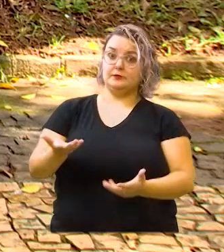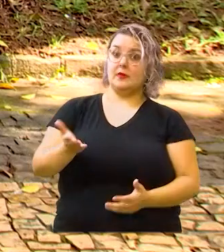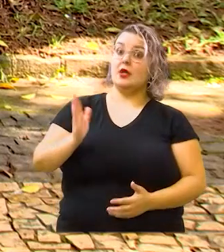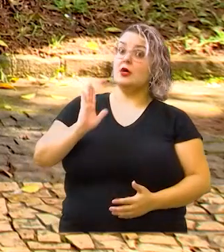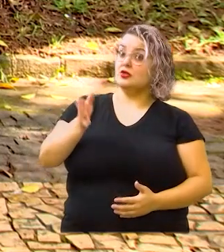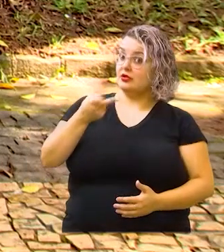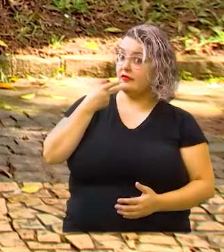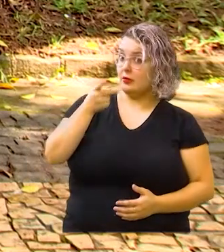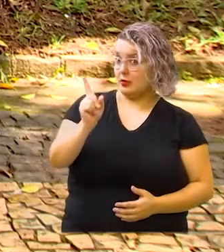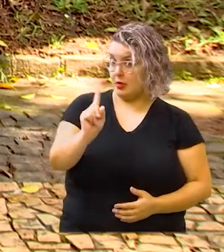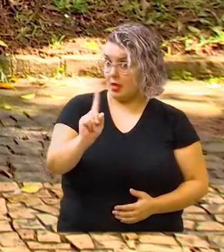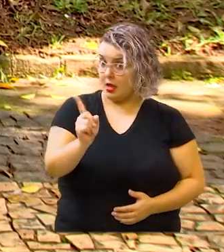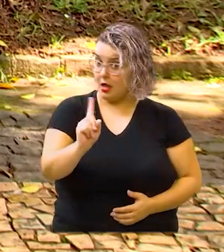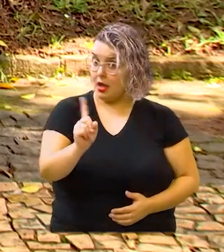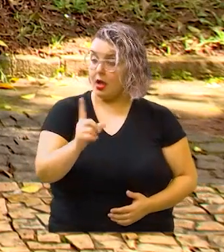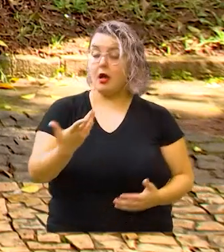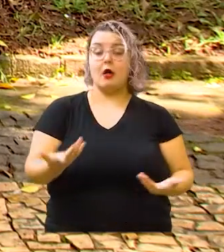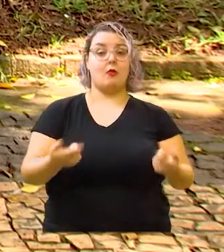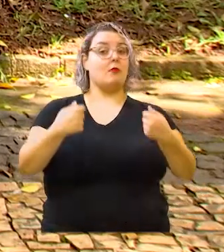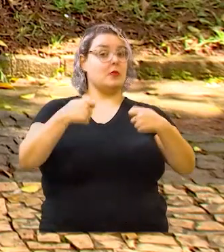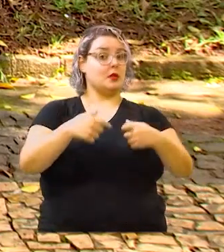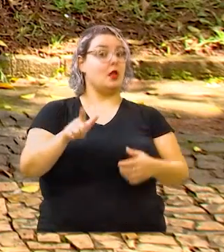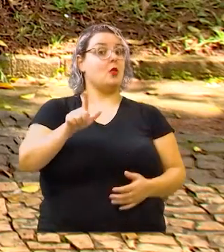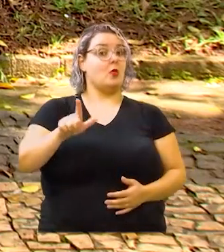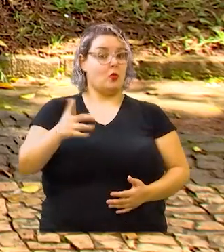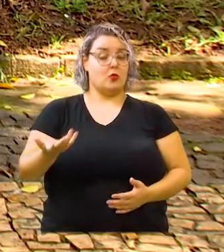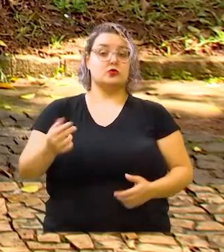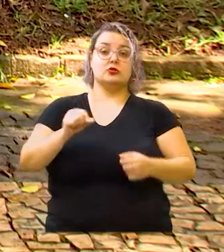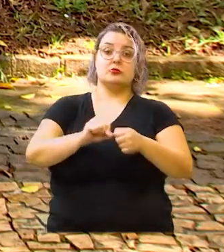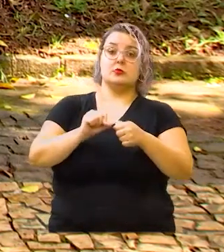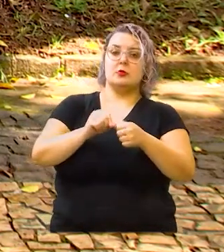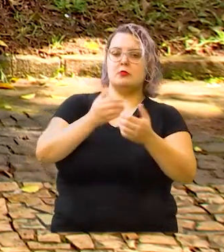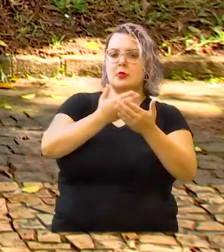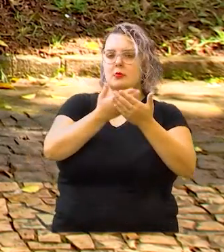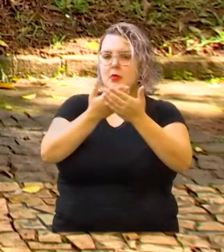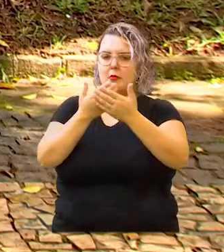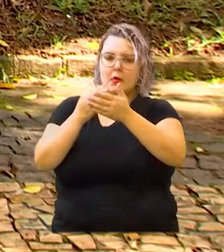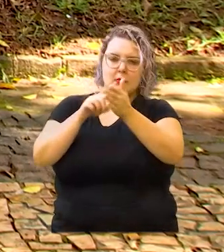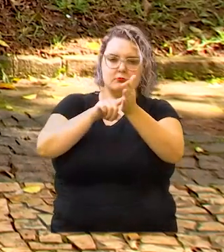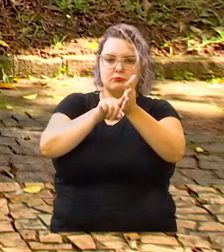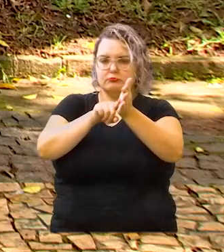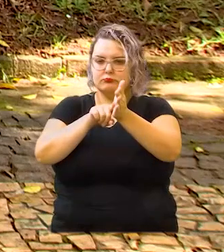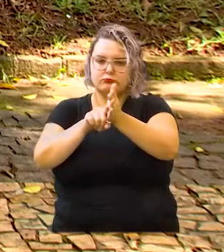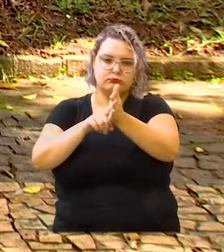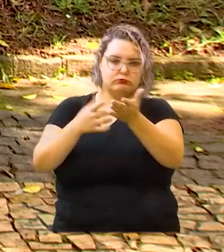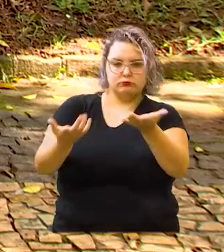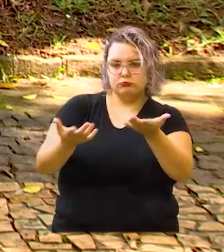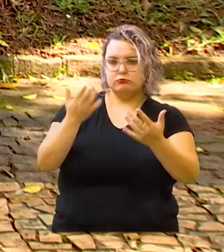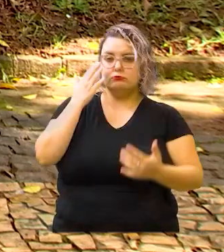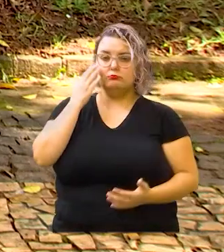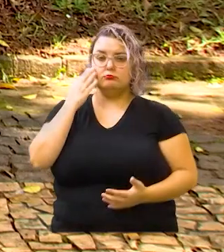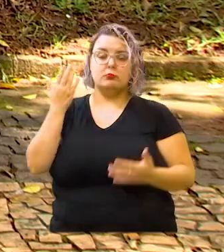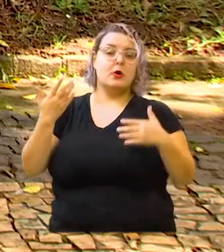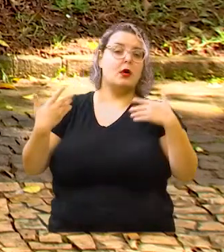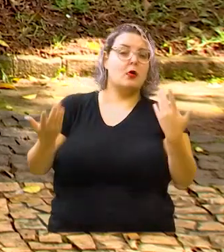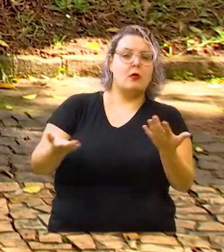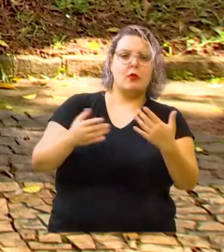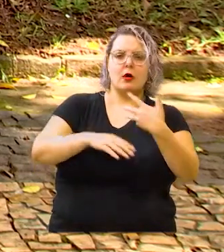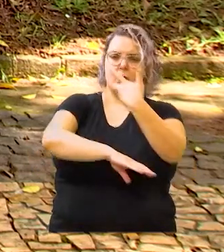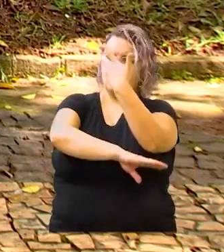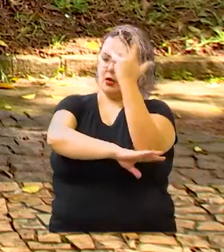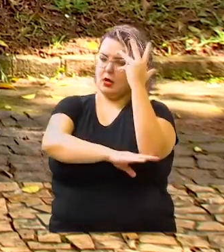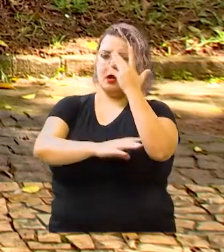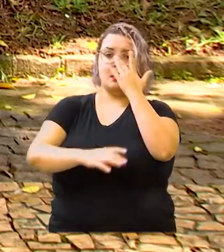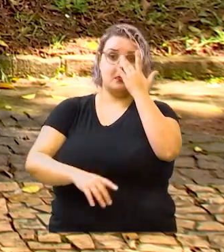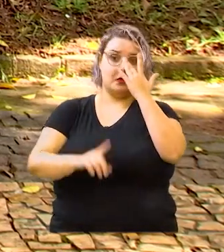já antecipo que não, né? É preciso, evidentemente, fazer um estudo, não é? Para buscar saber quais são as